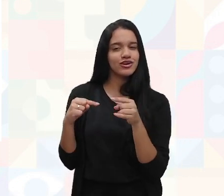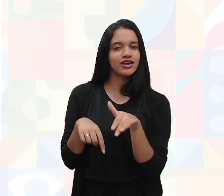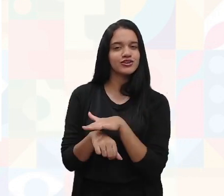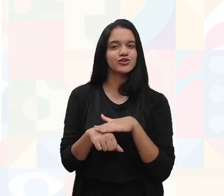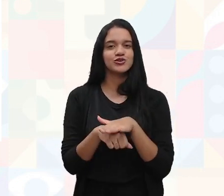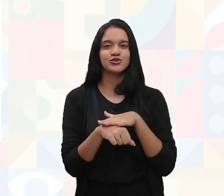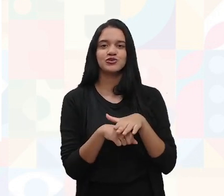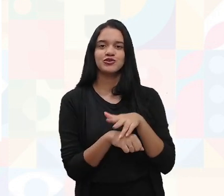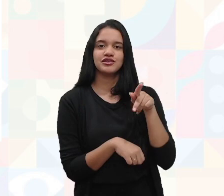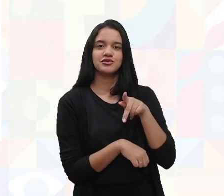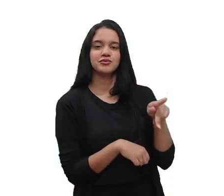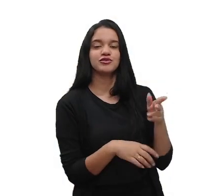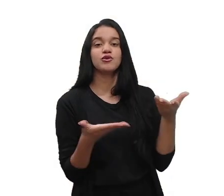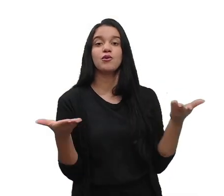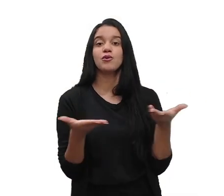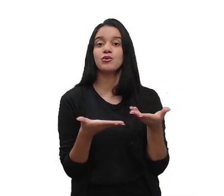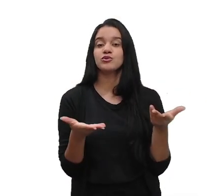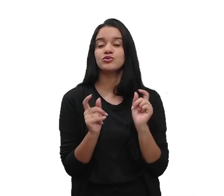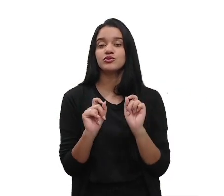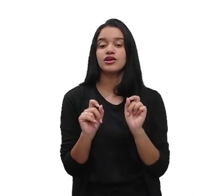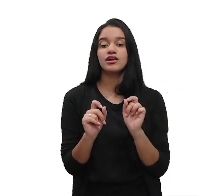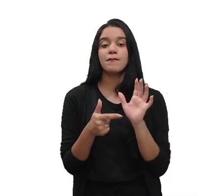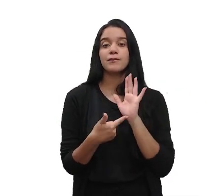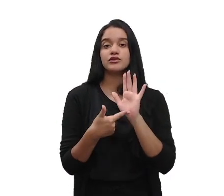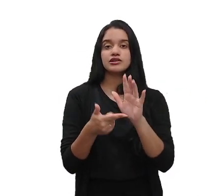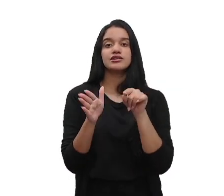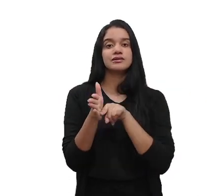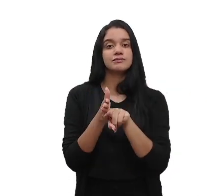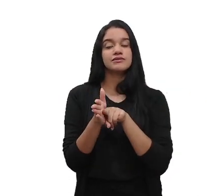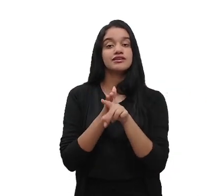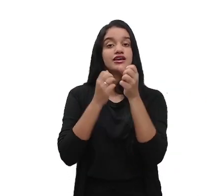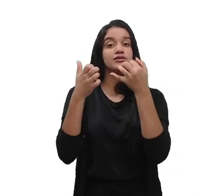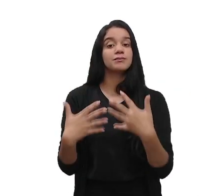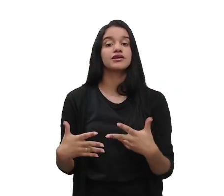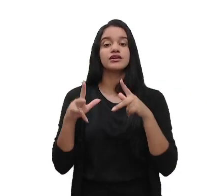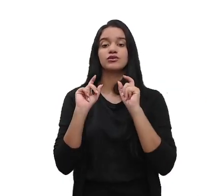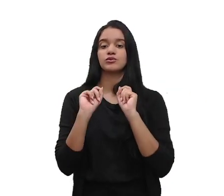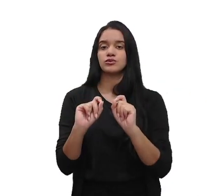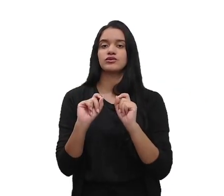com o professor hoje, eu trouxe essa pesquisa, que diz o seguinte, que